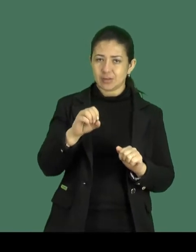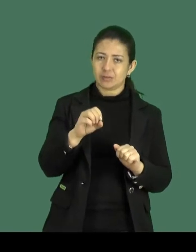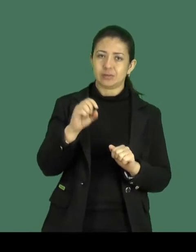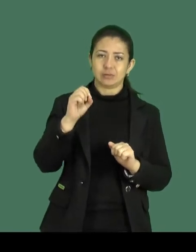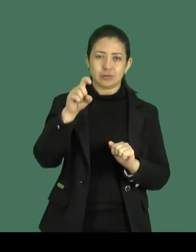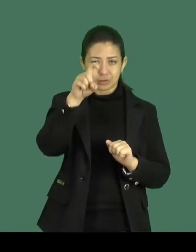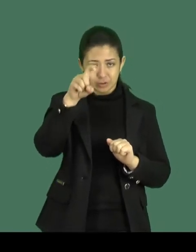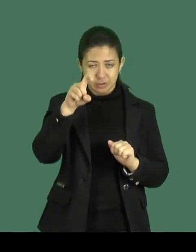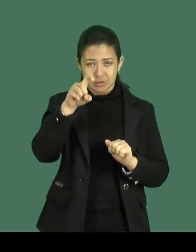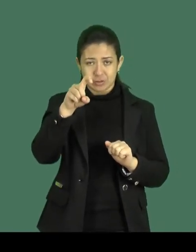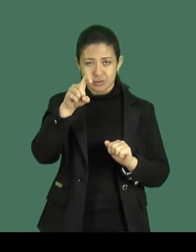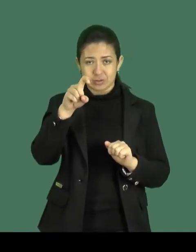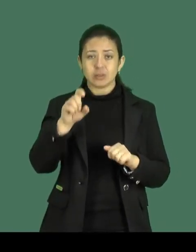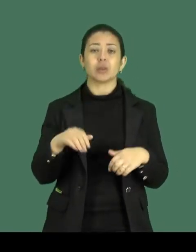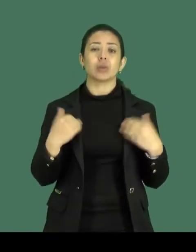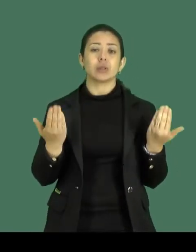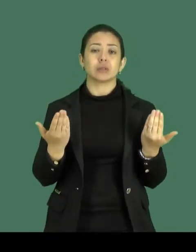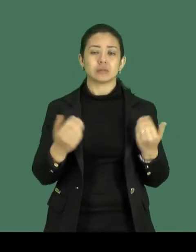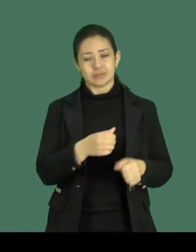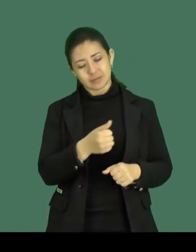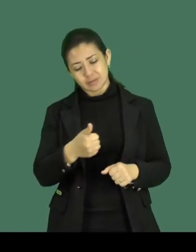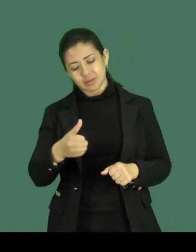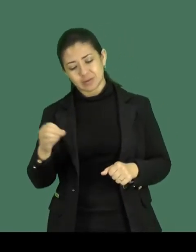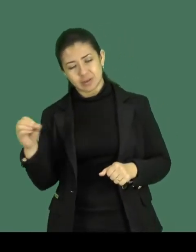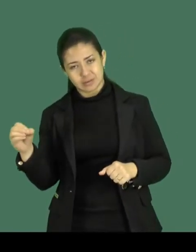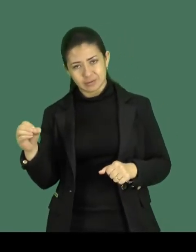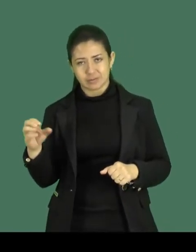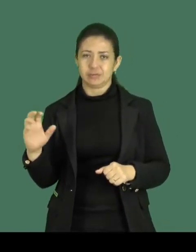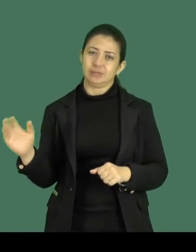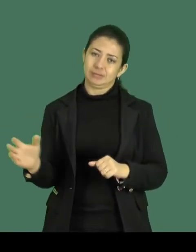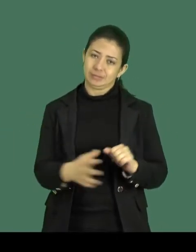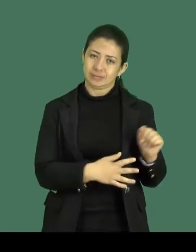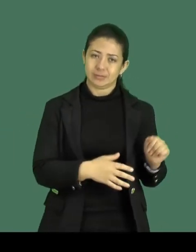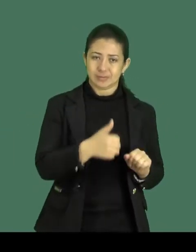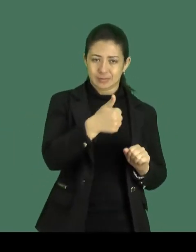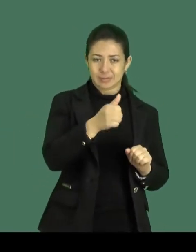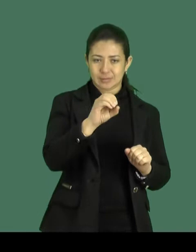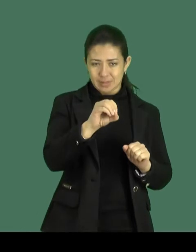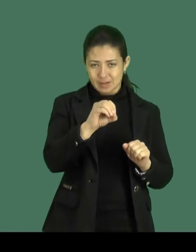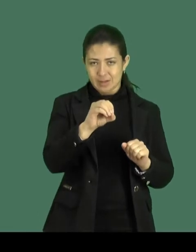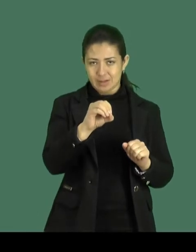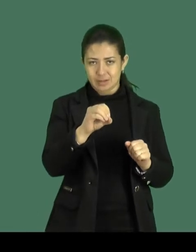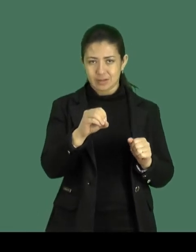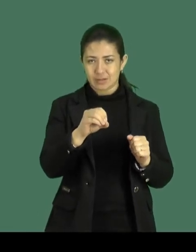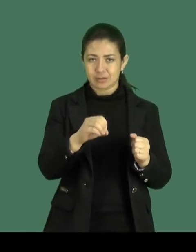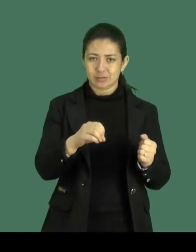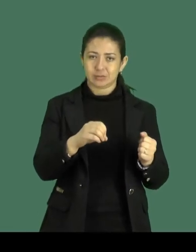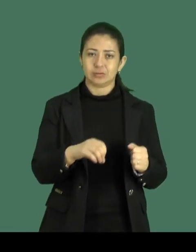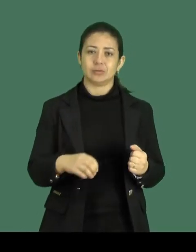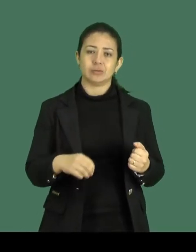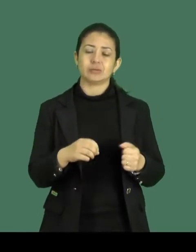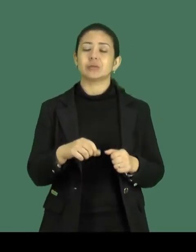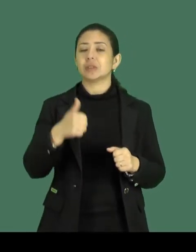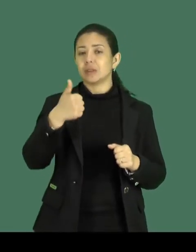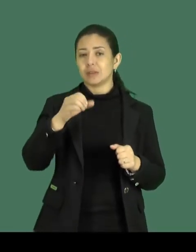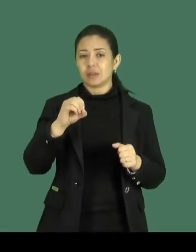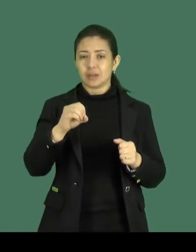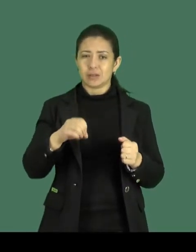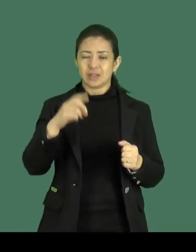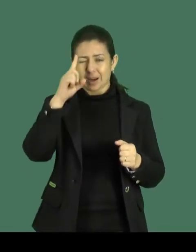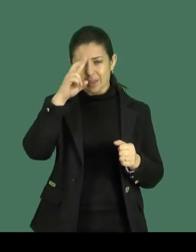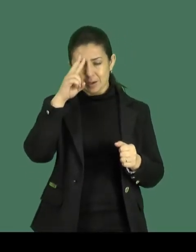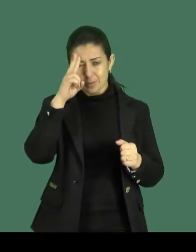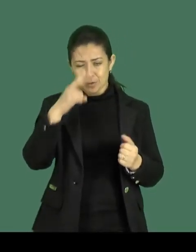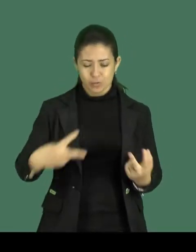é igual a 100. 10 elevado a x, 100 é 10 ao